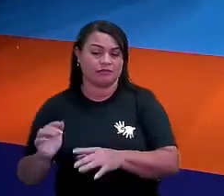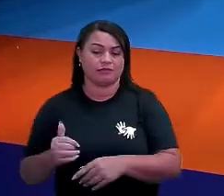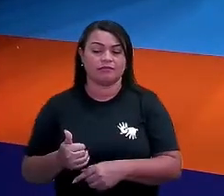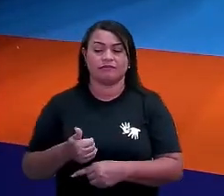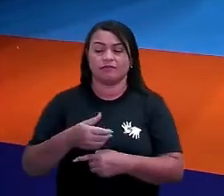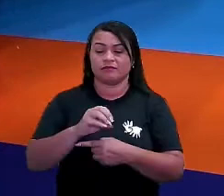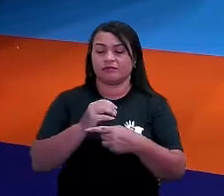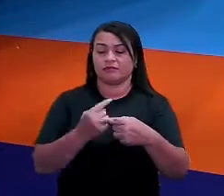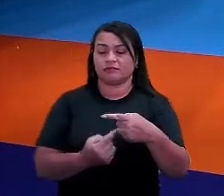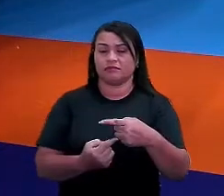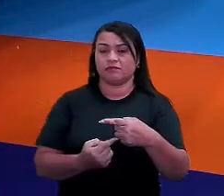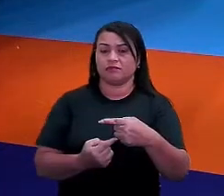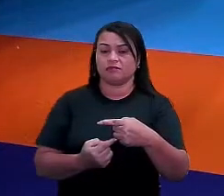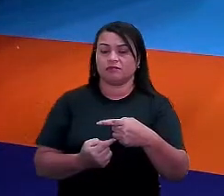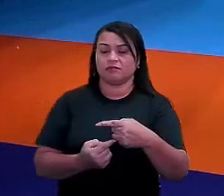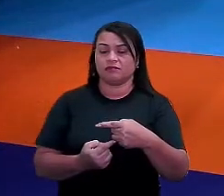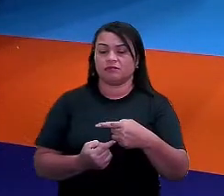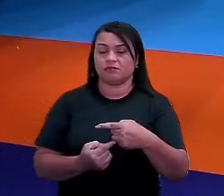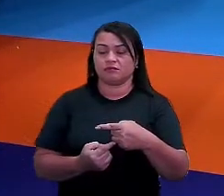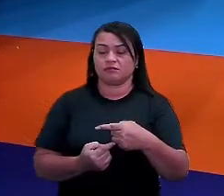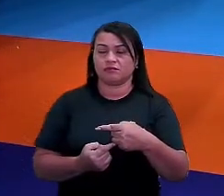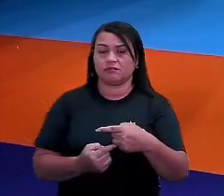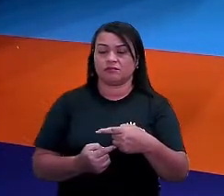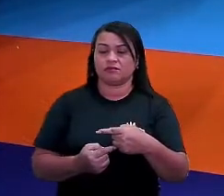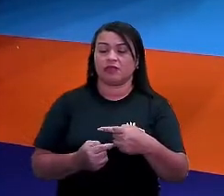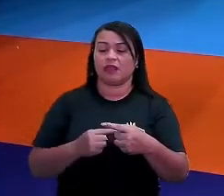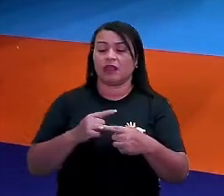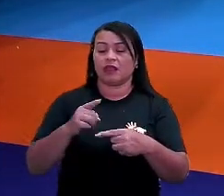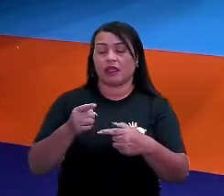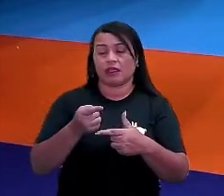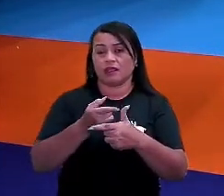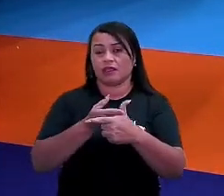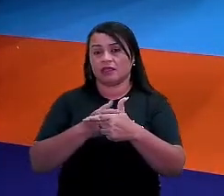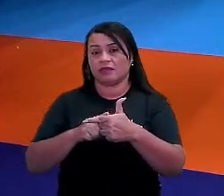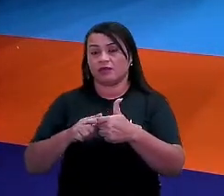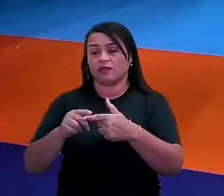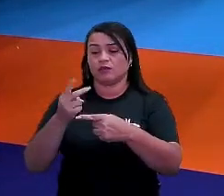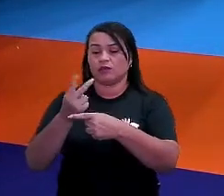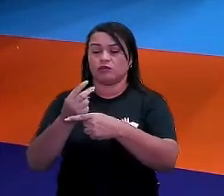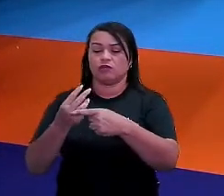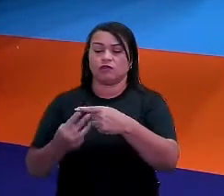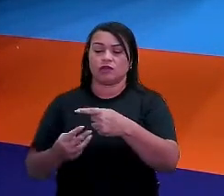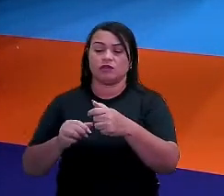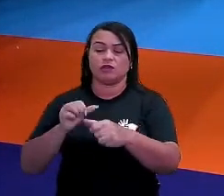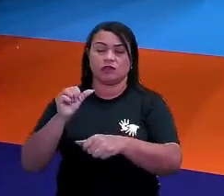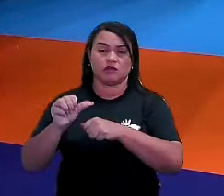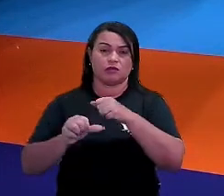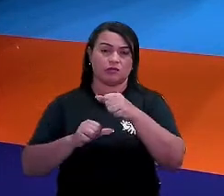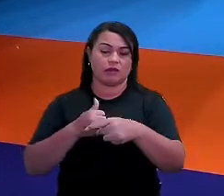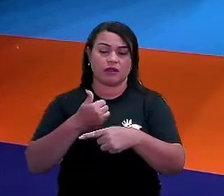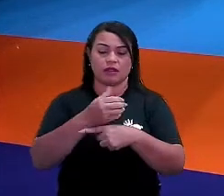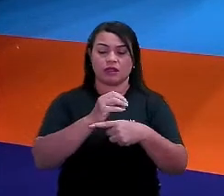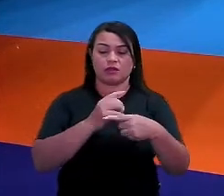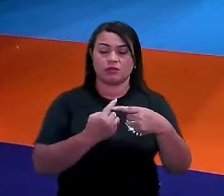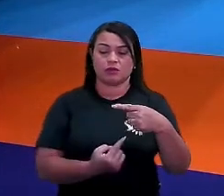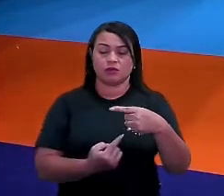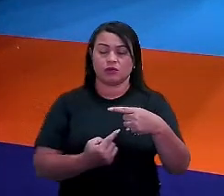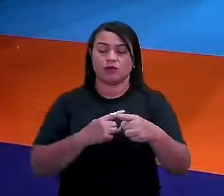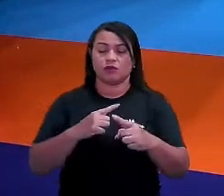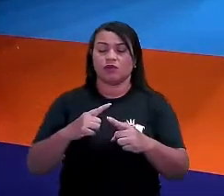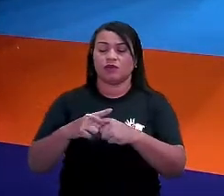1, no caso aqui está dividido por 2/3, aí transformando eu vou ter 10 sobre 1